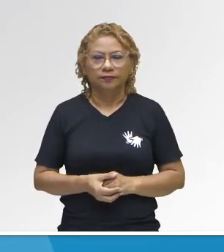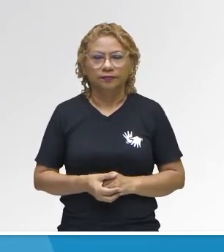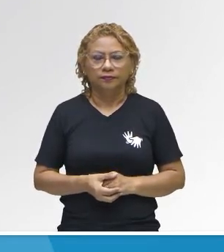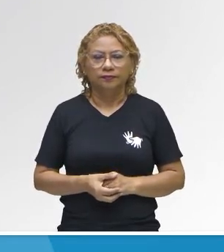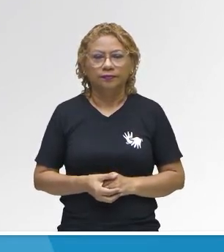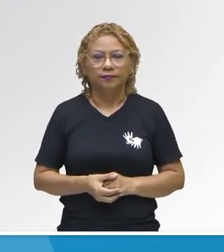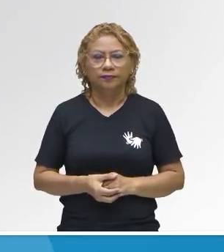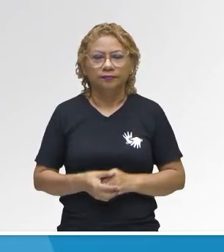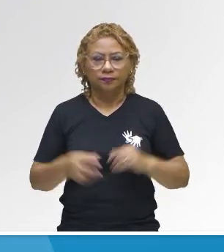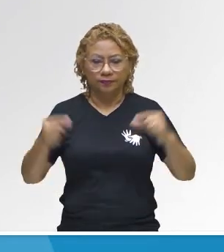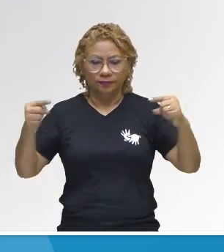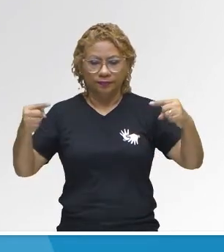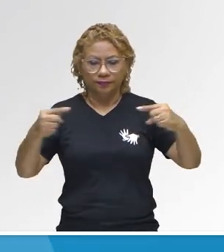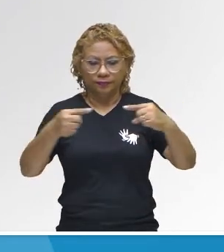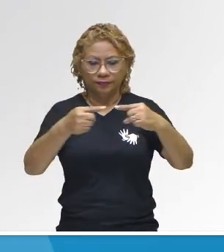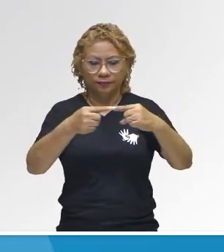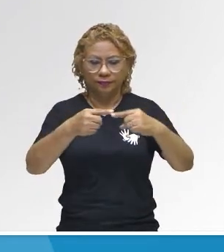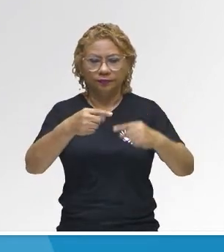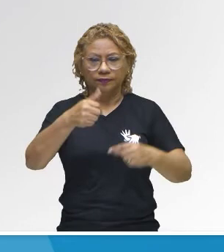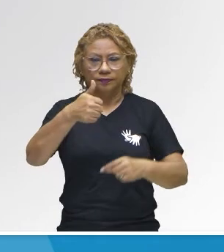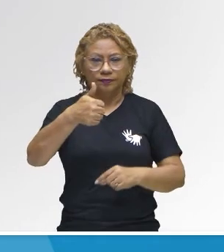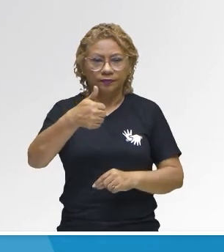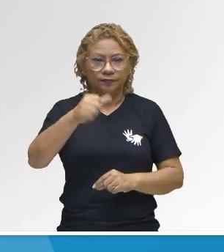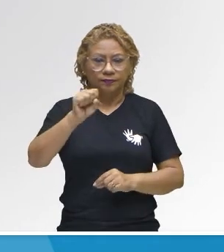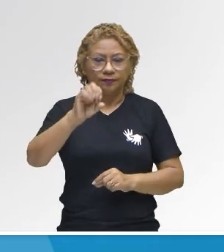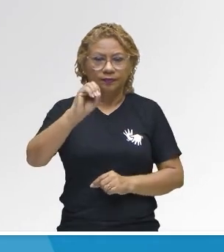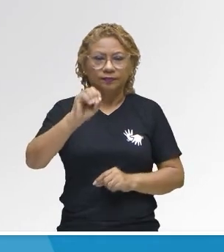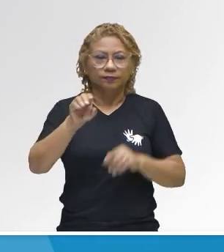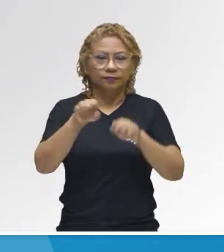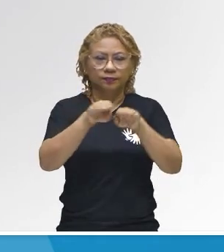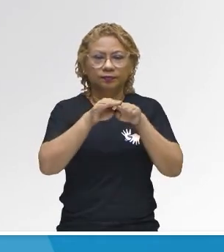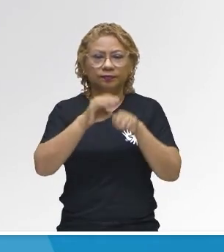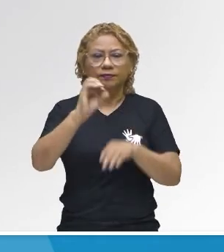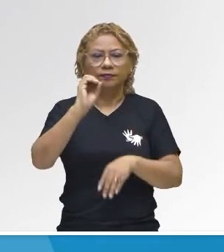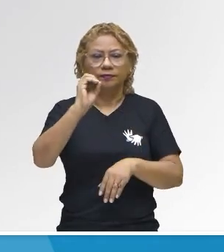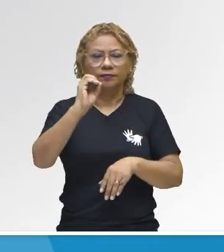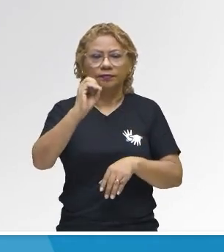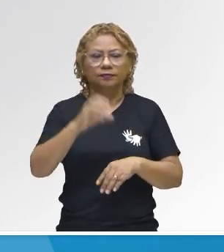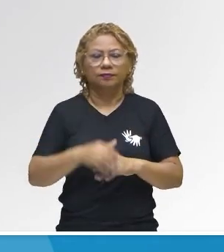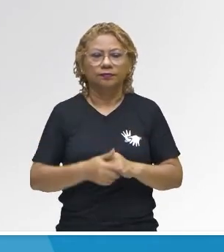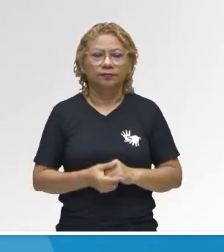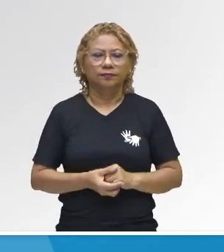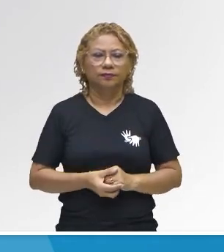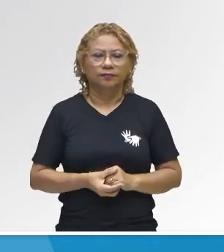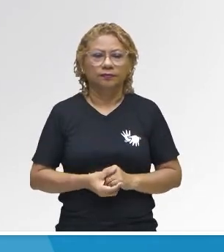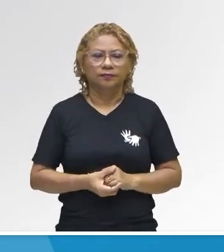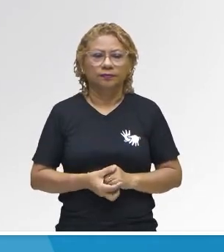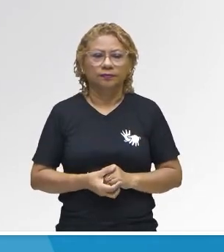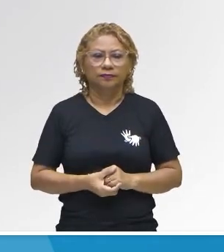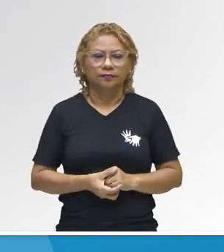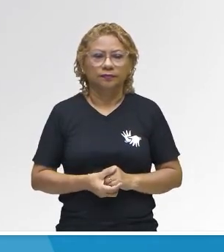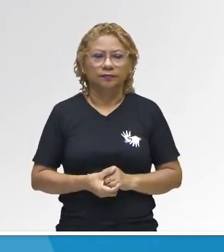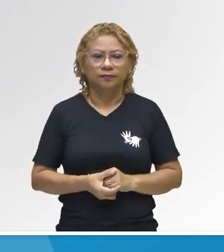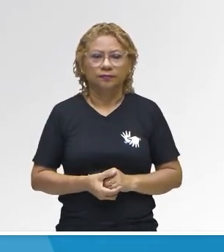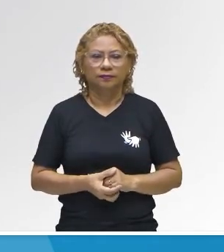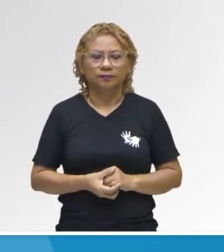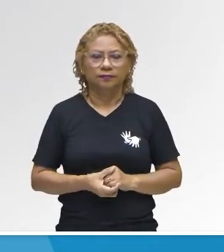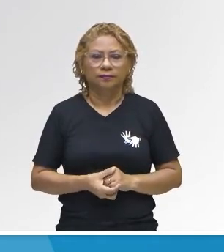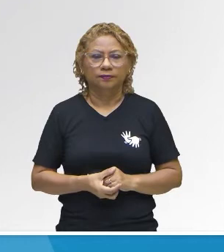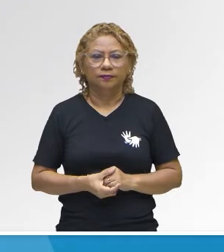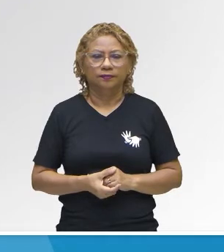graus, ela vai ser igual a zero.